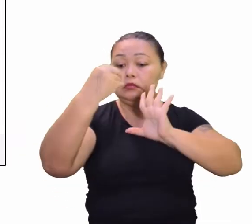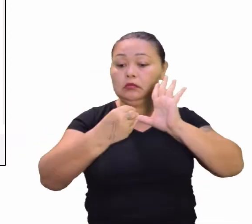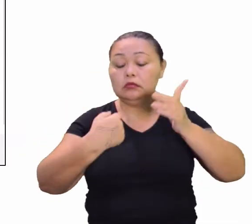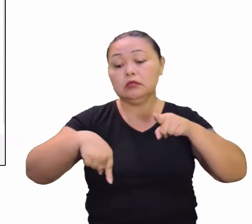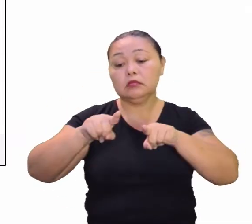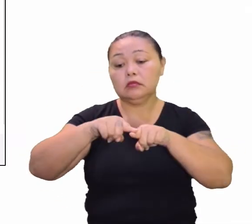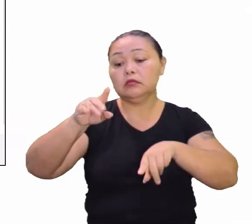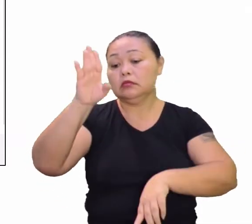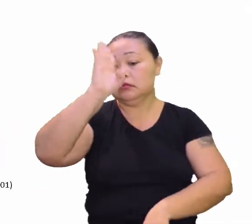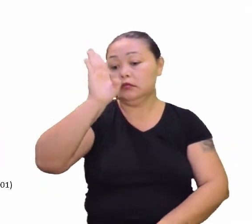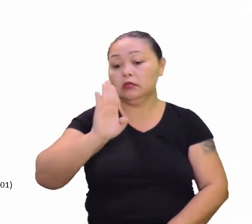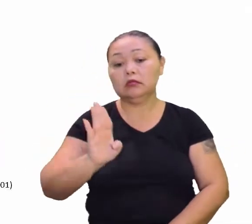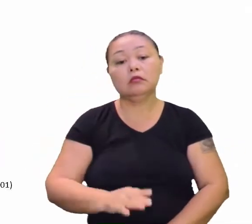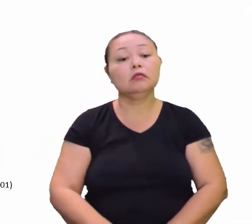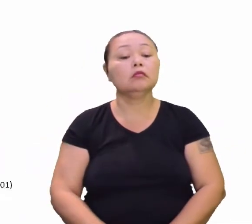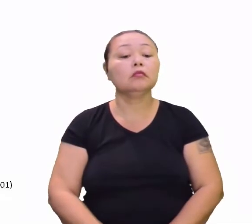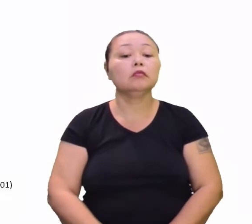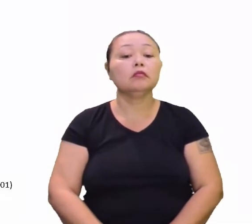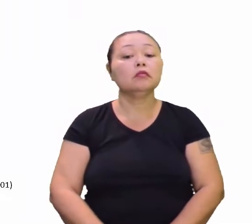Brasil.